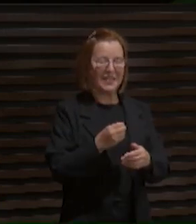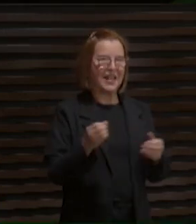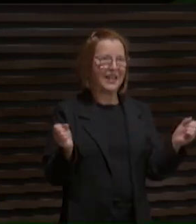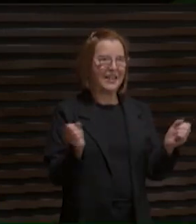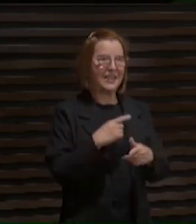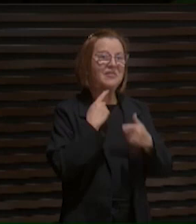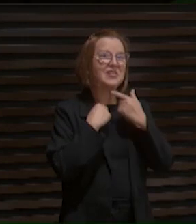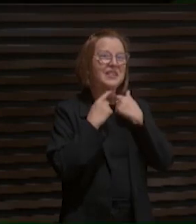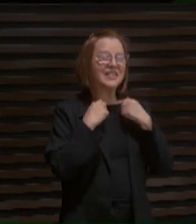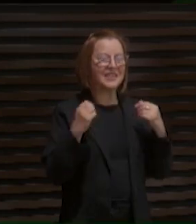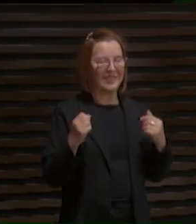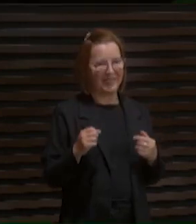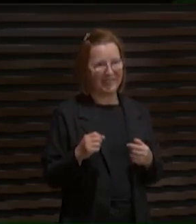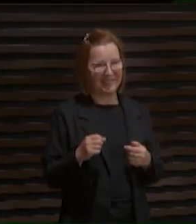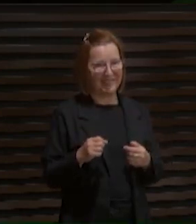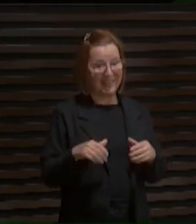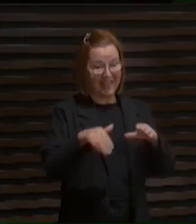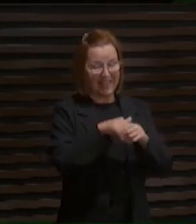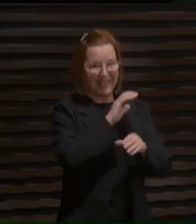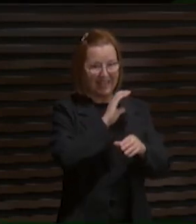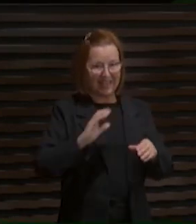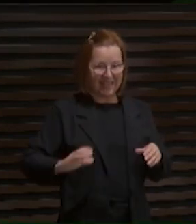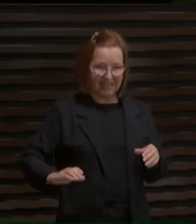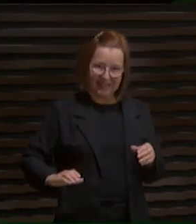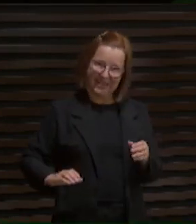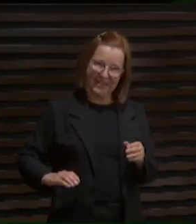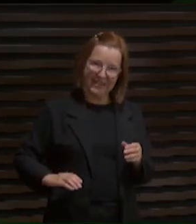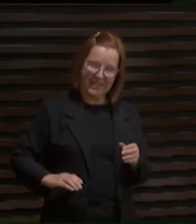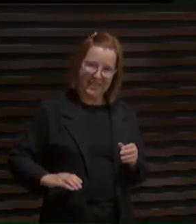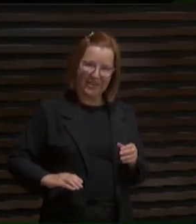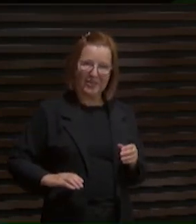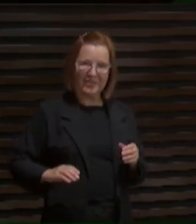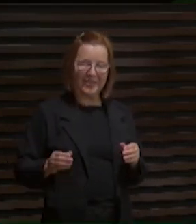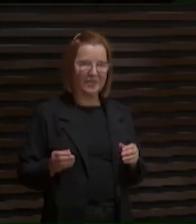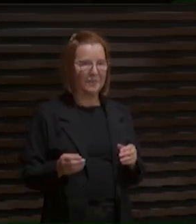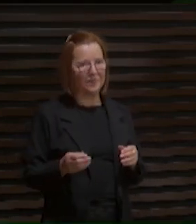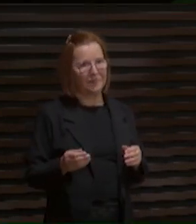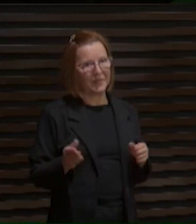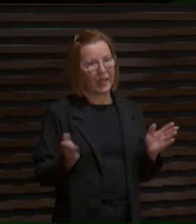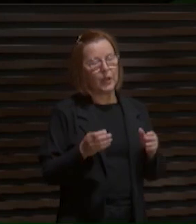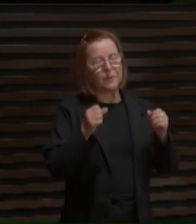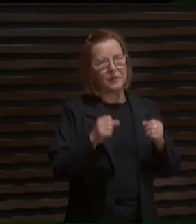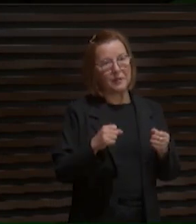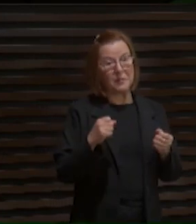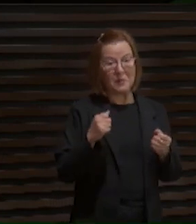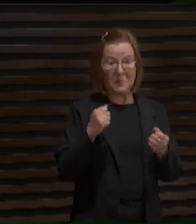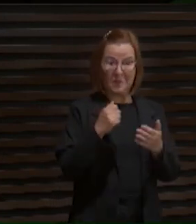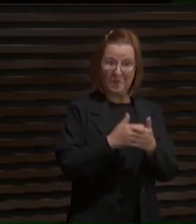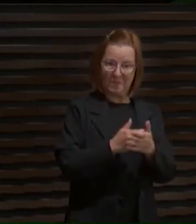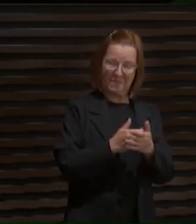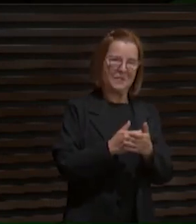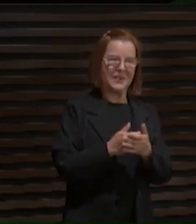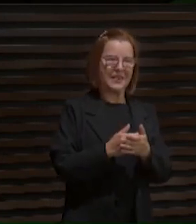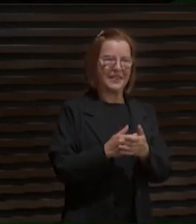somos mais incapazes de cumprir sua justiça, como Filipenses 2, 12 e 13 diz. Ele opera em nós o